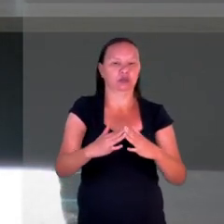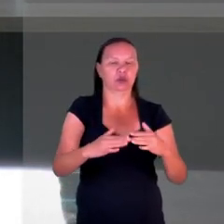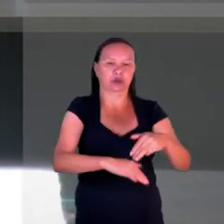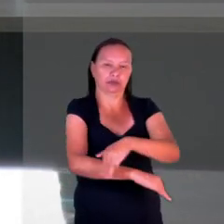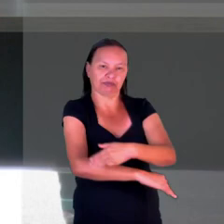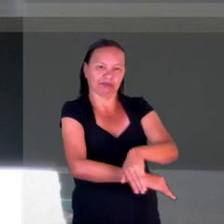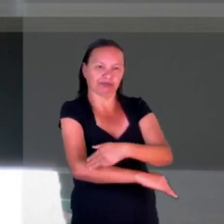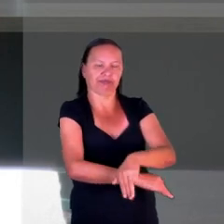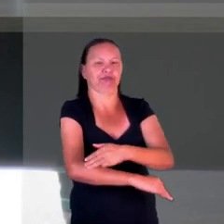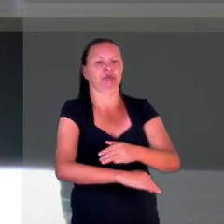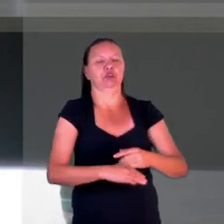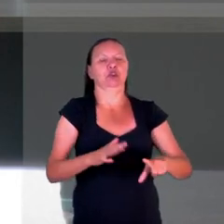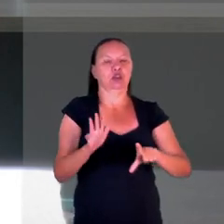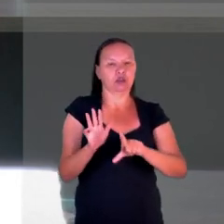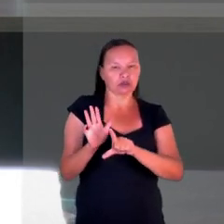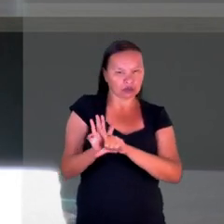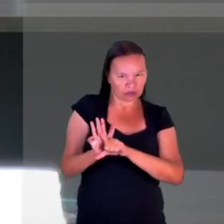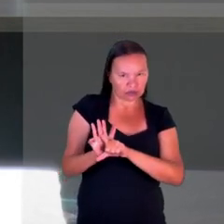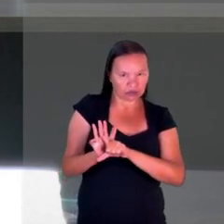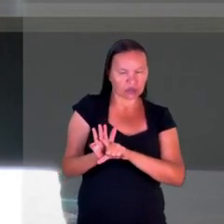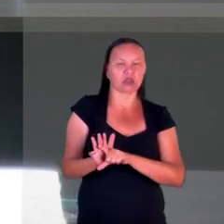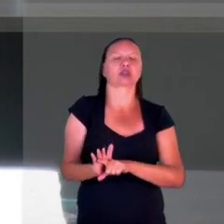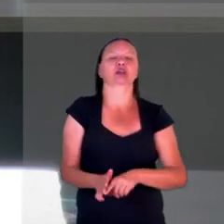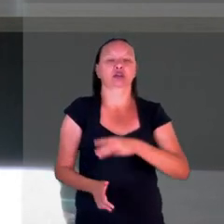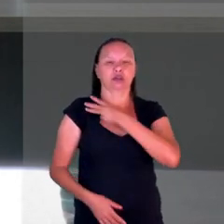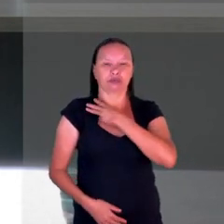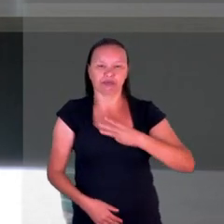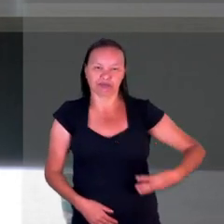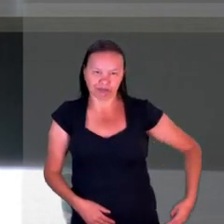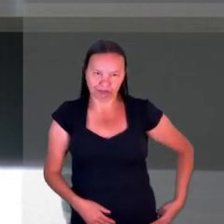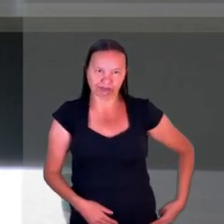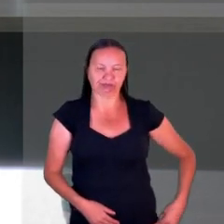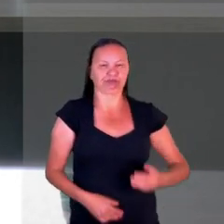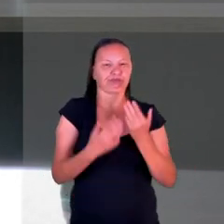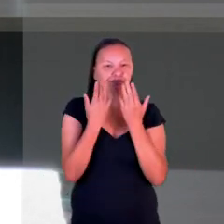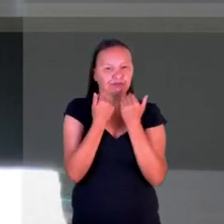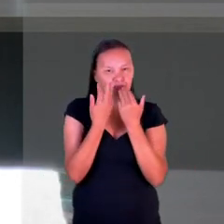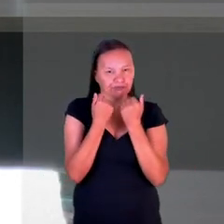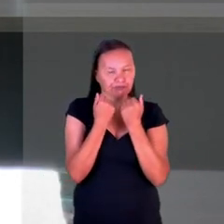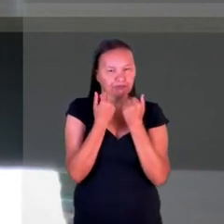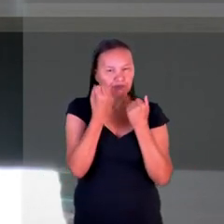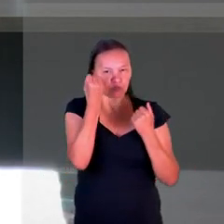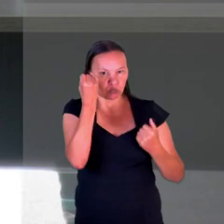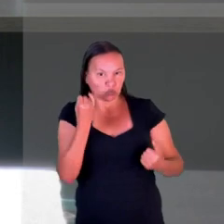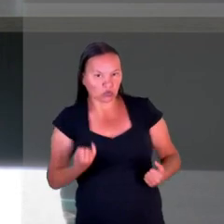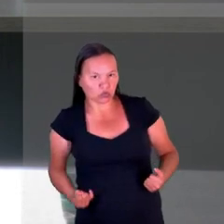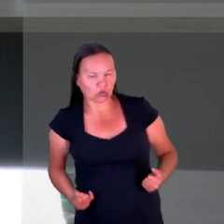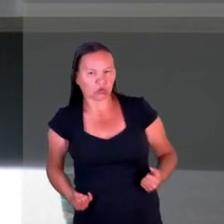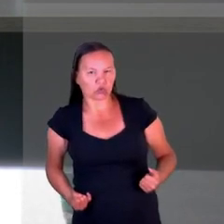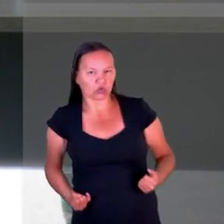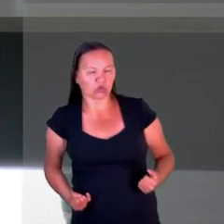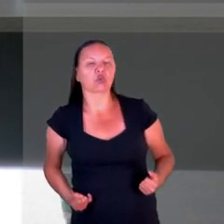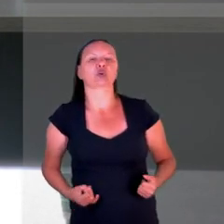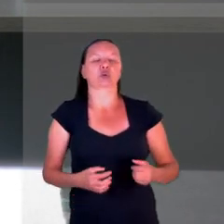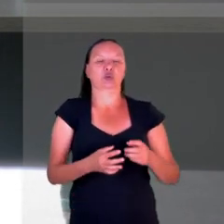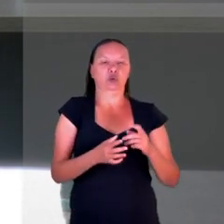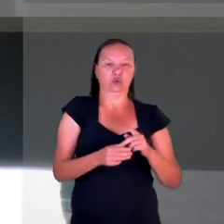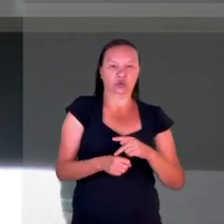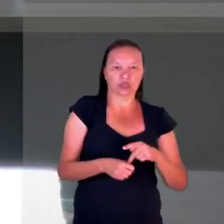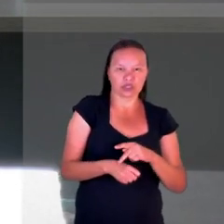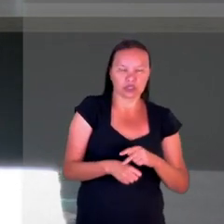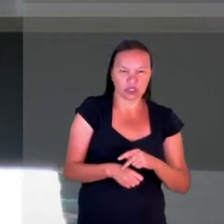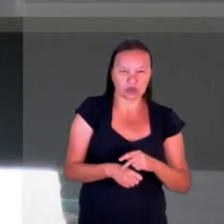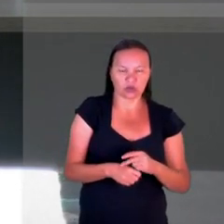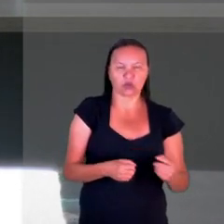pública de segurança alimentar e nutricional o estado desde que foi